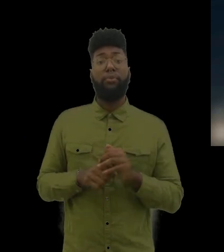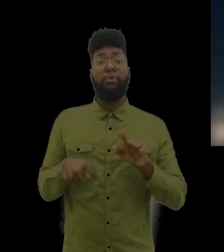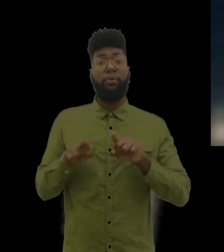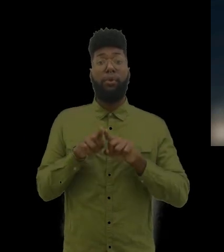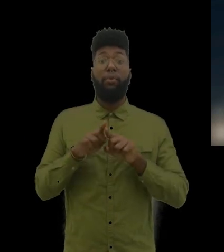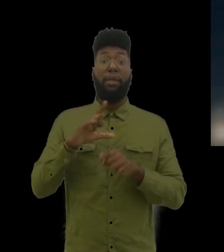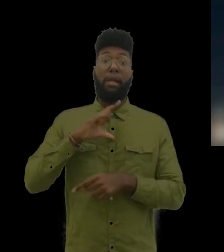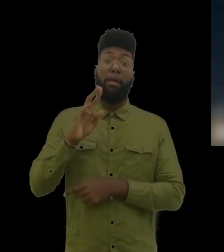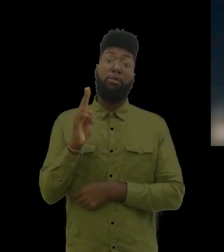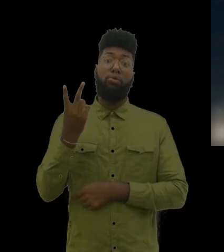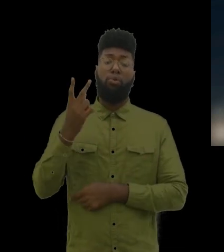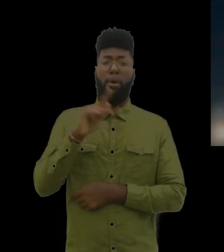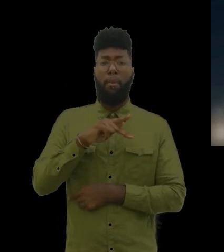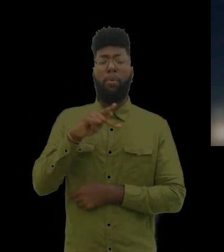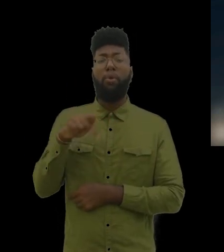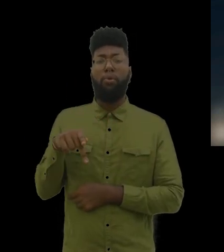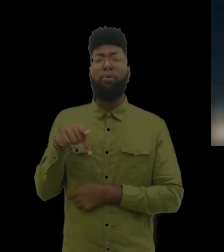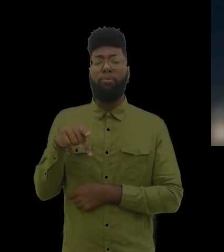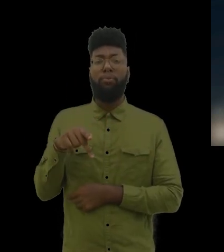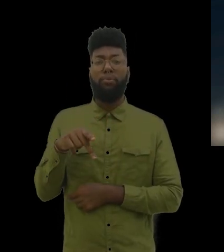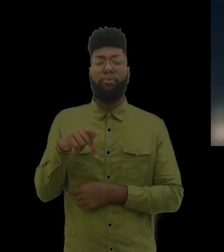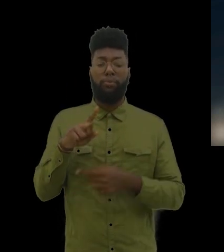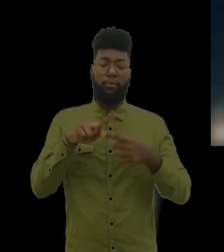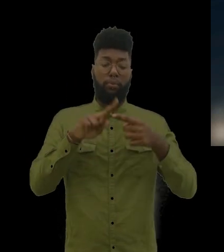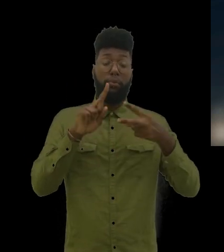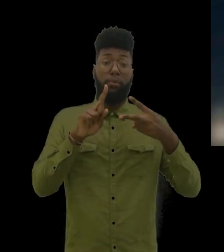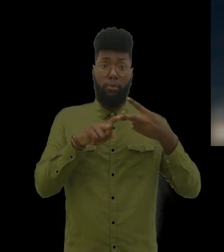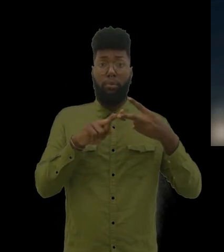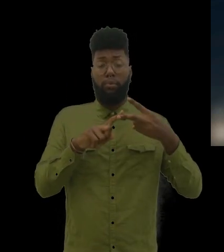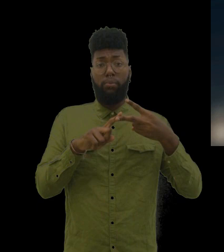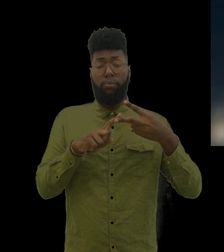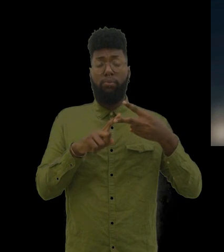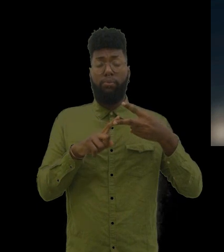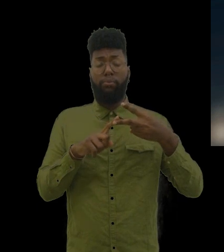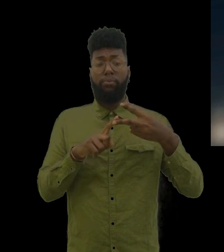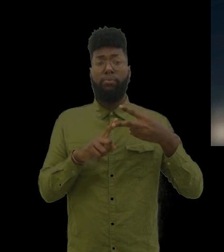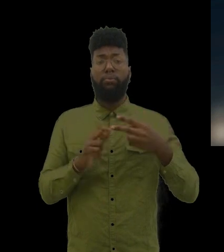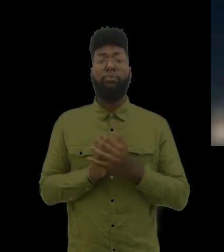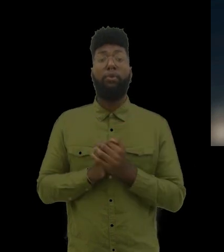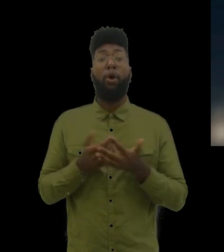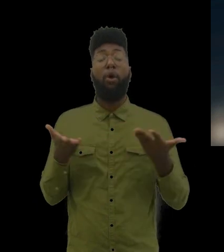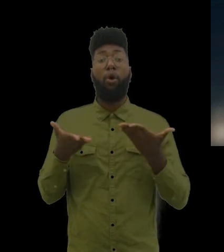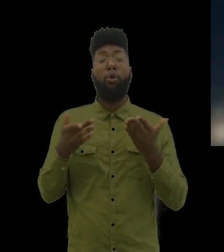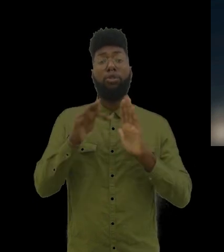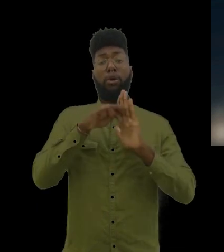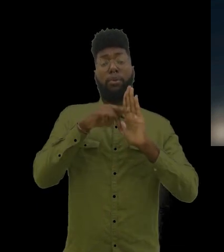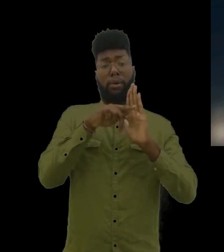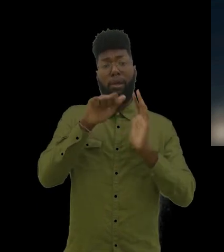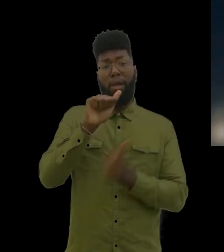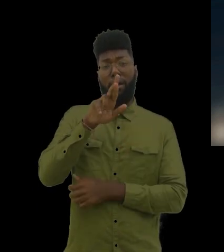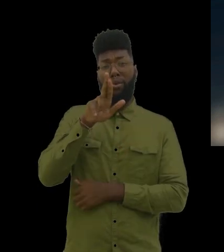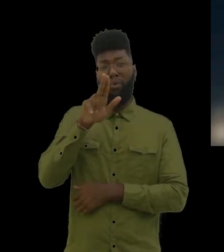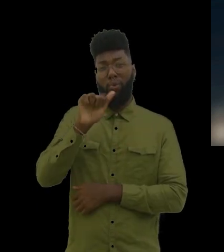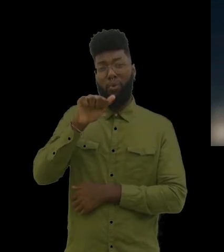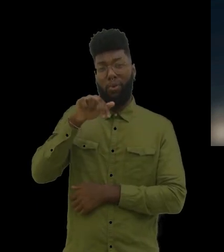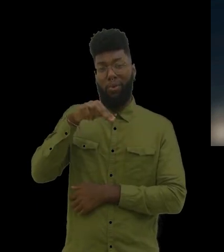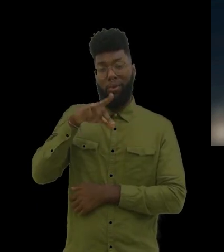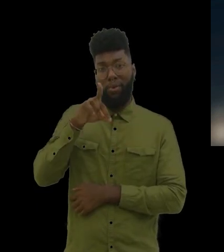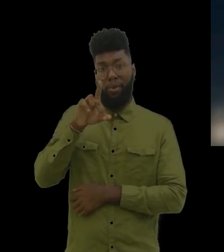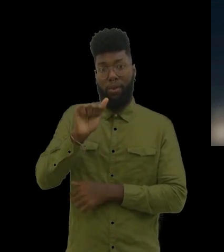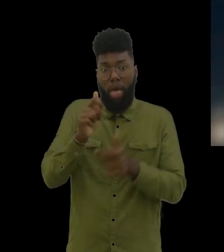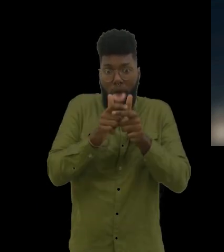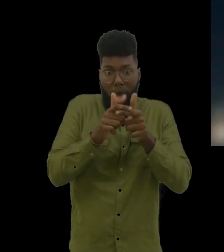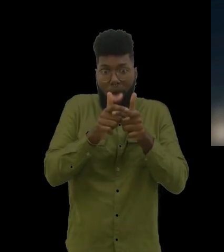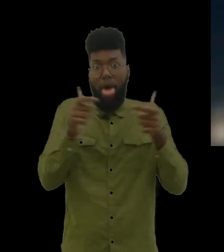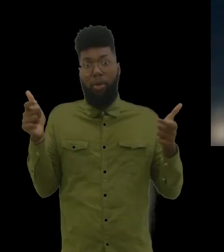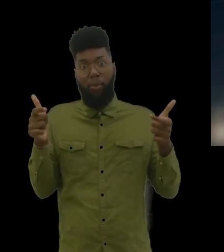duas professoras, né? A professora Rosvitia e a professora Vanessa, né? Então, hoje o Aruanda, de uma hora para outra, ele ficou muito